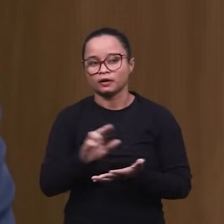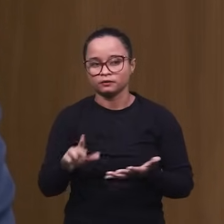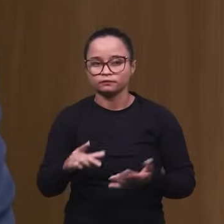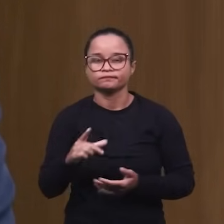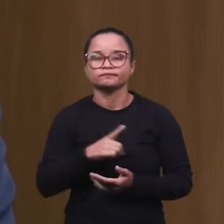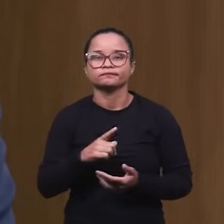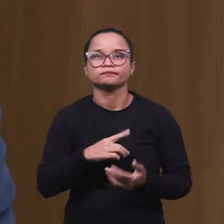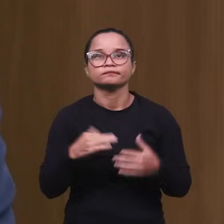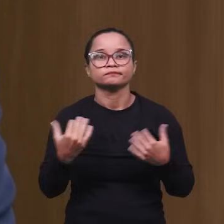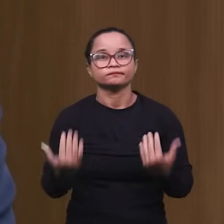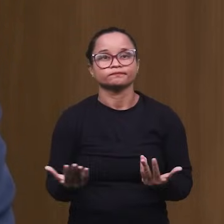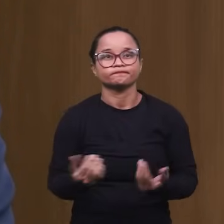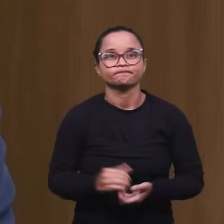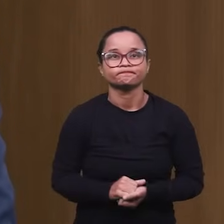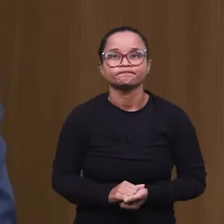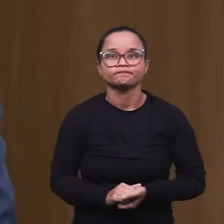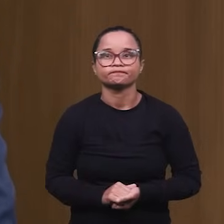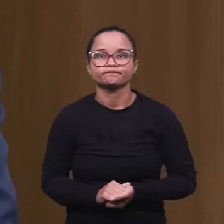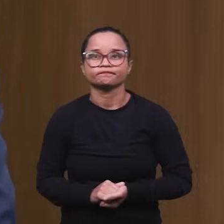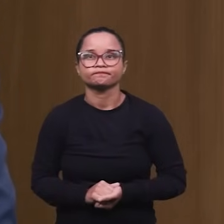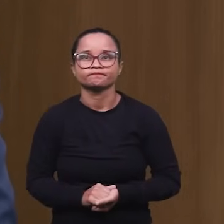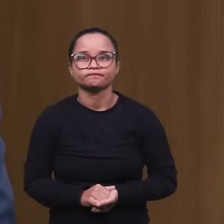né? E